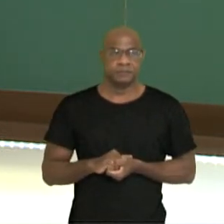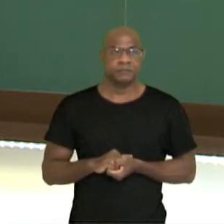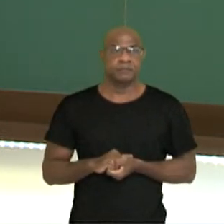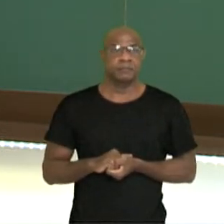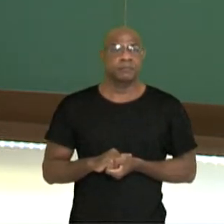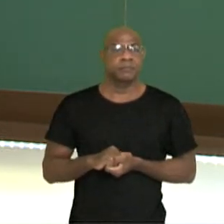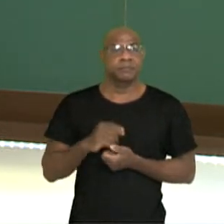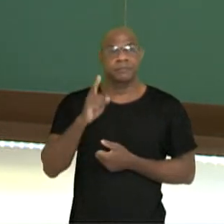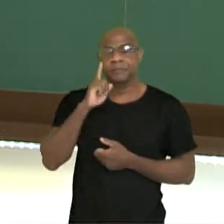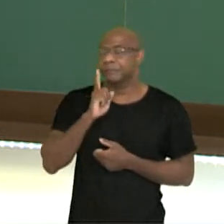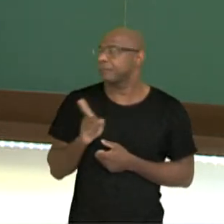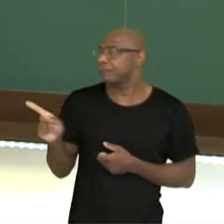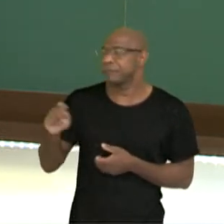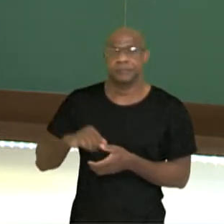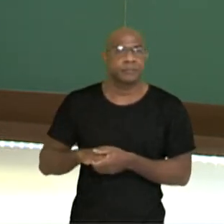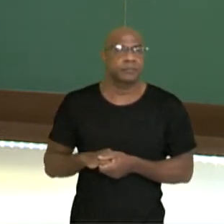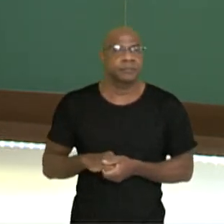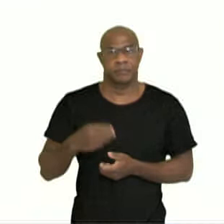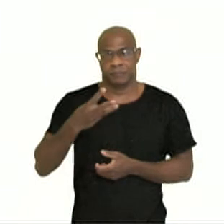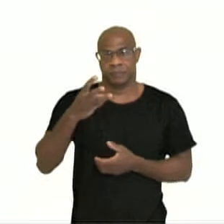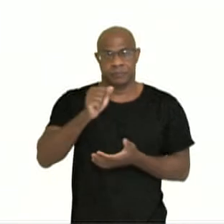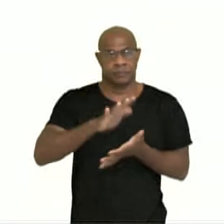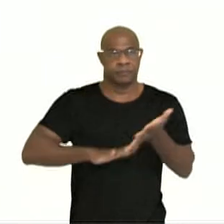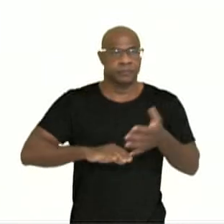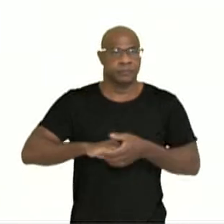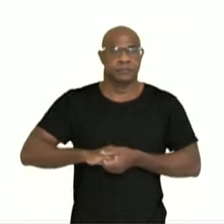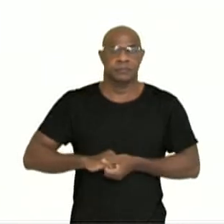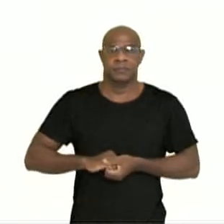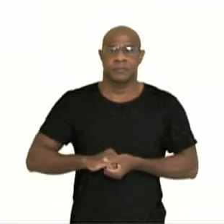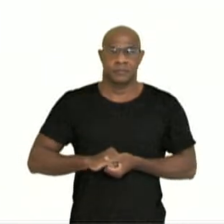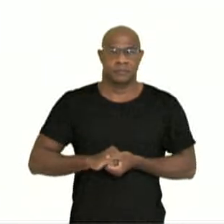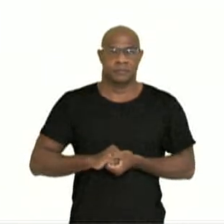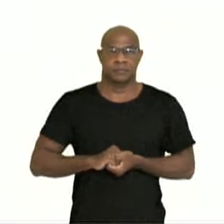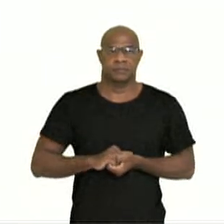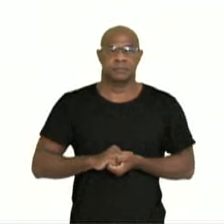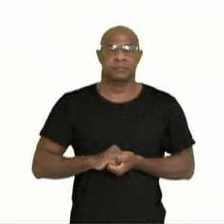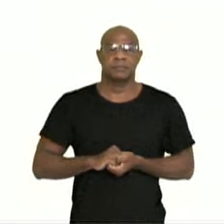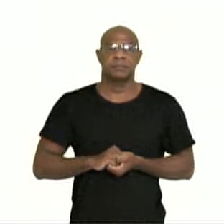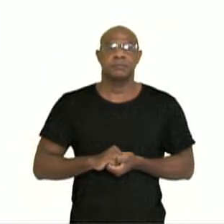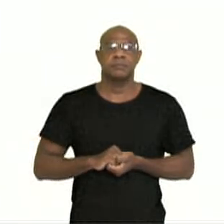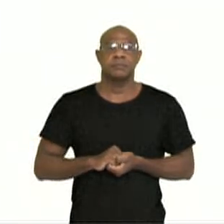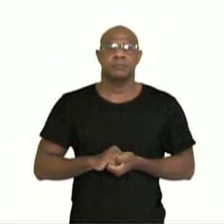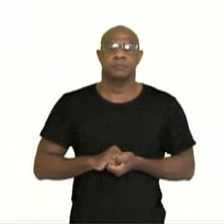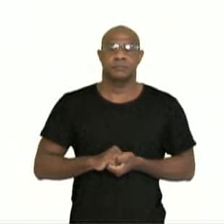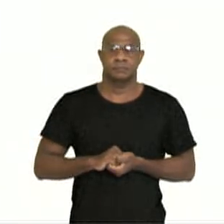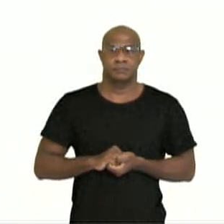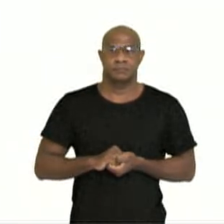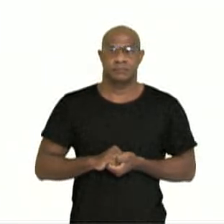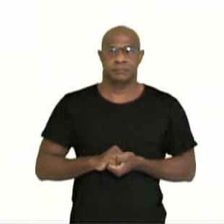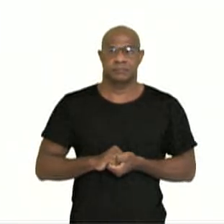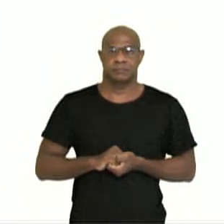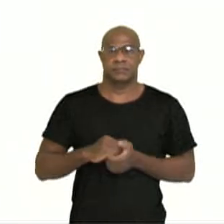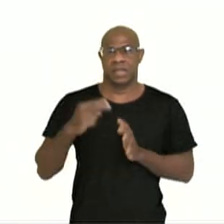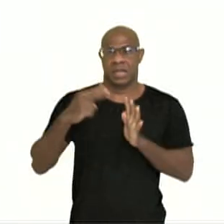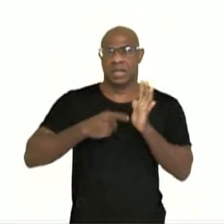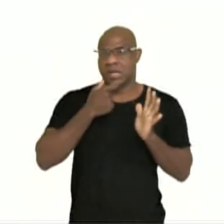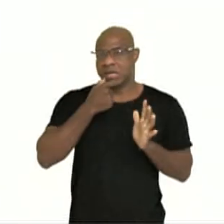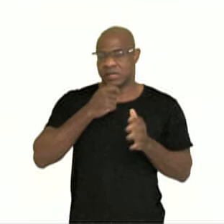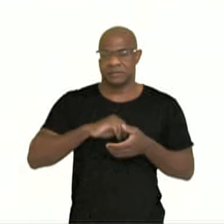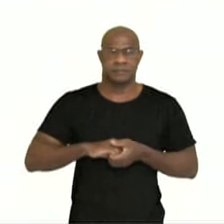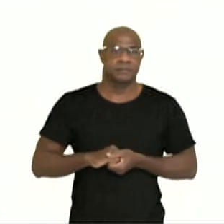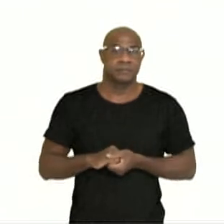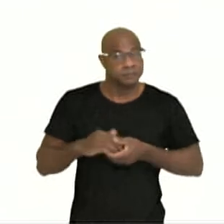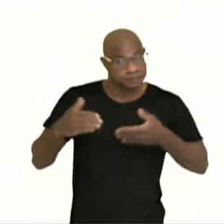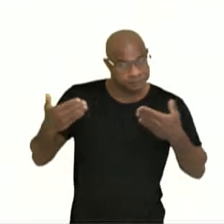pessoal. Então, a terceira questão que temos aqui é look at the images and answer. What do they have in common?